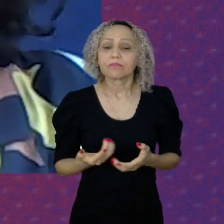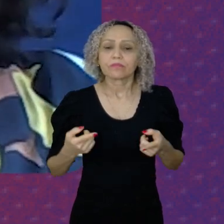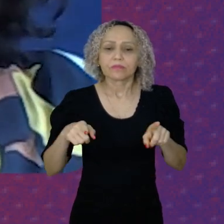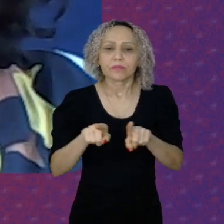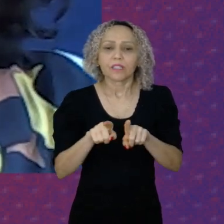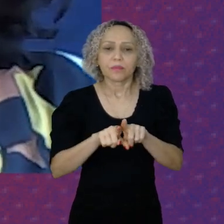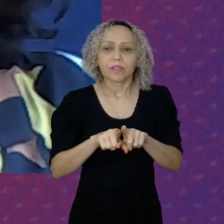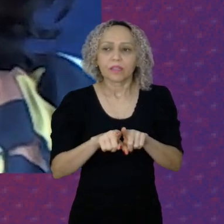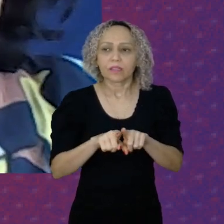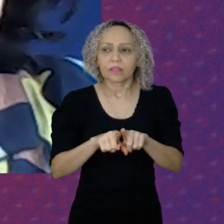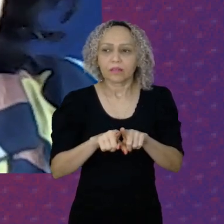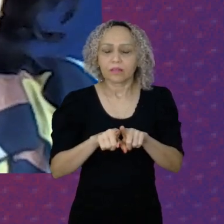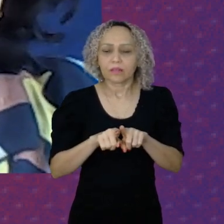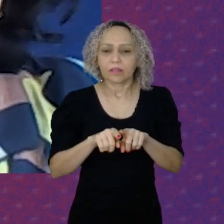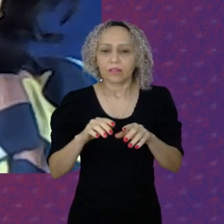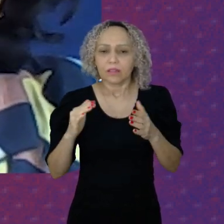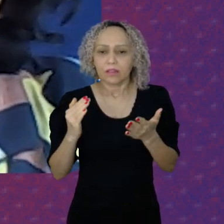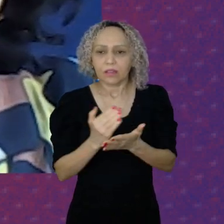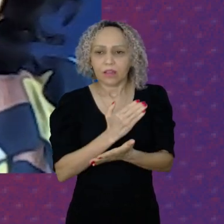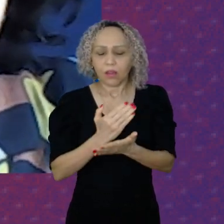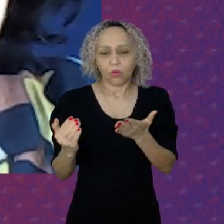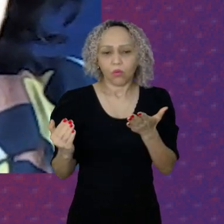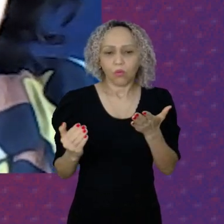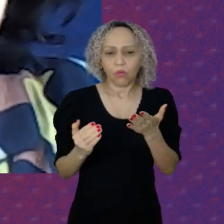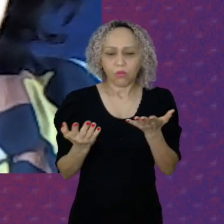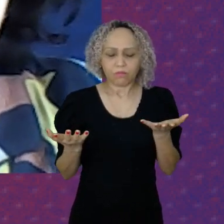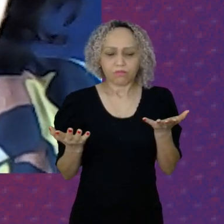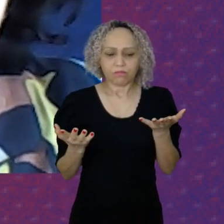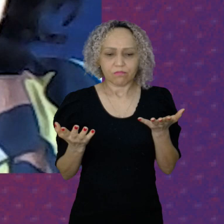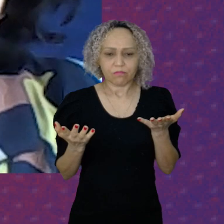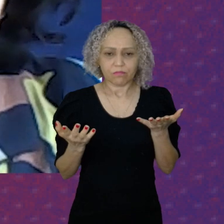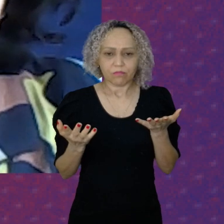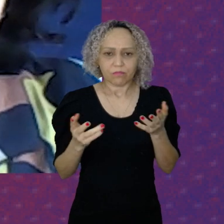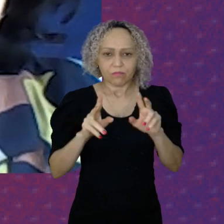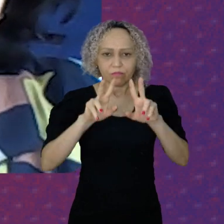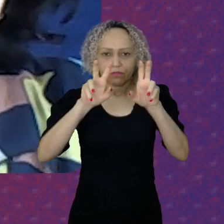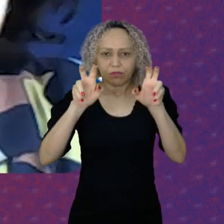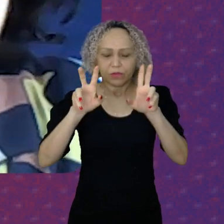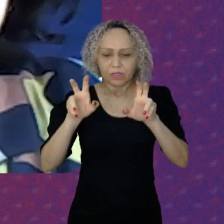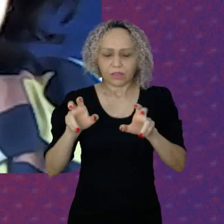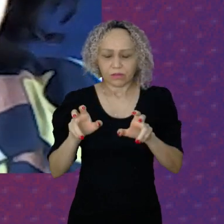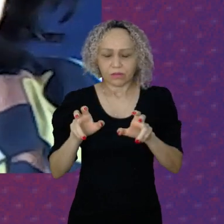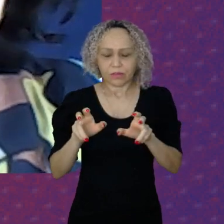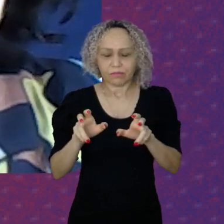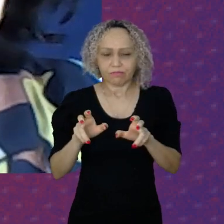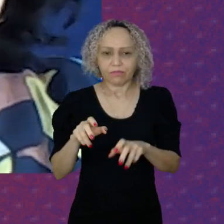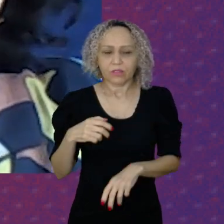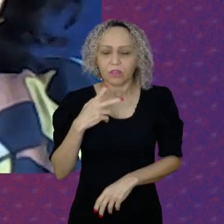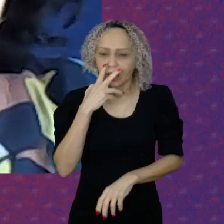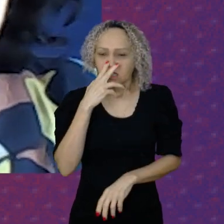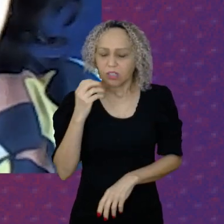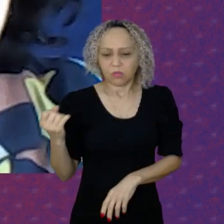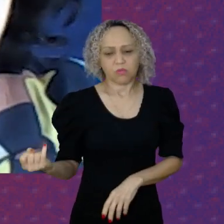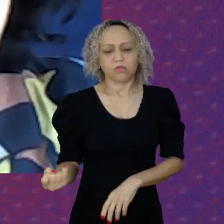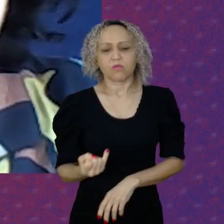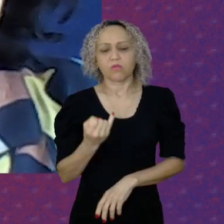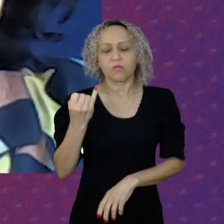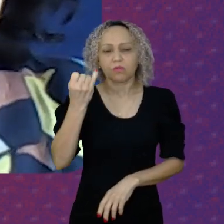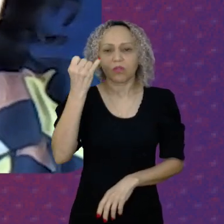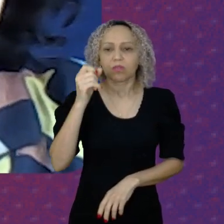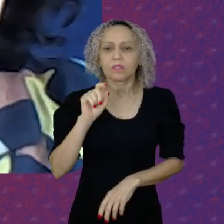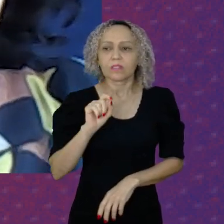trazendo mais algumas questões que consideramos bastante